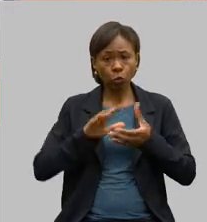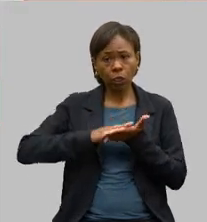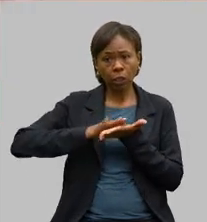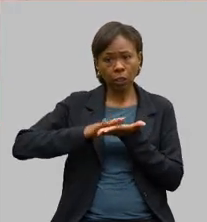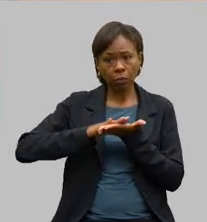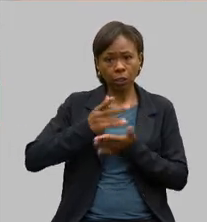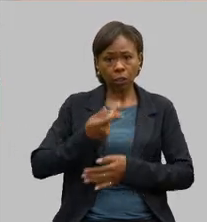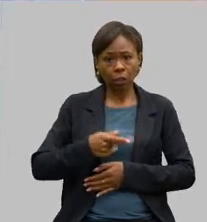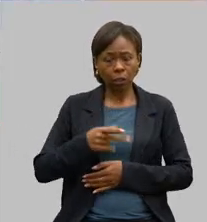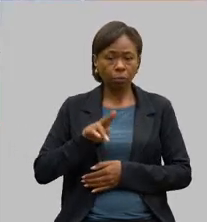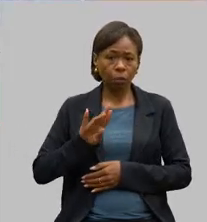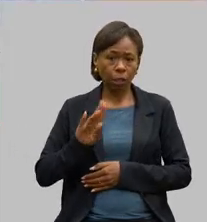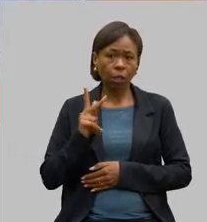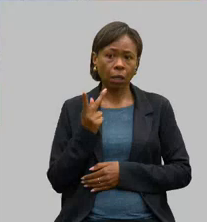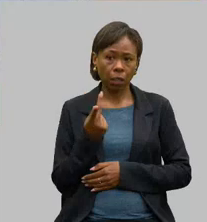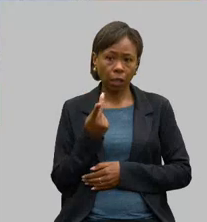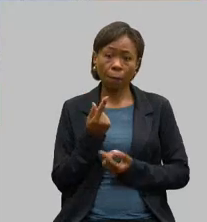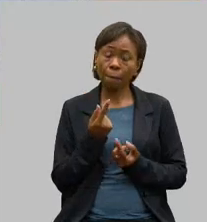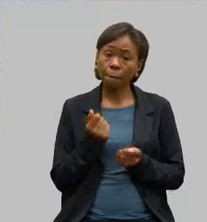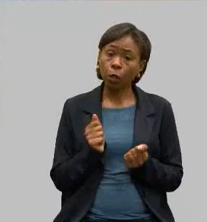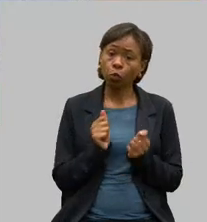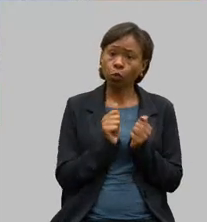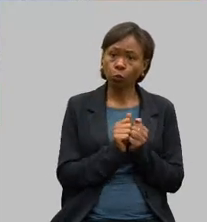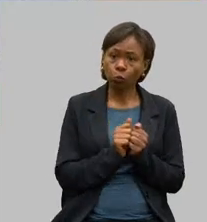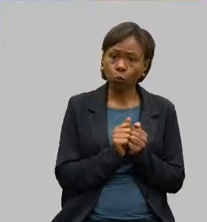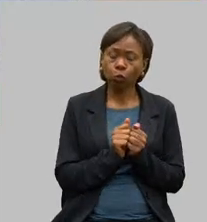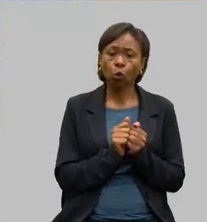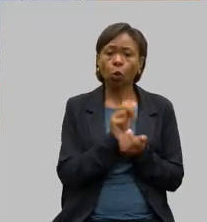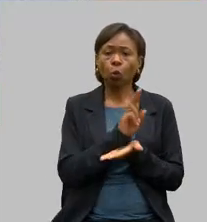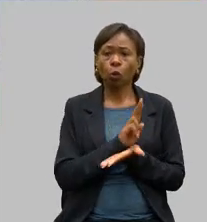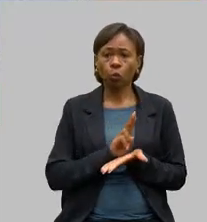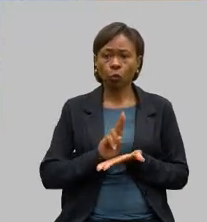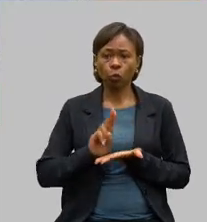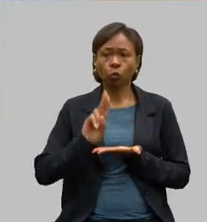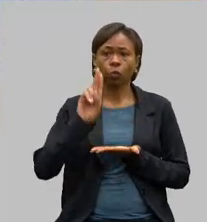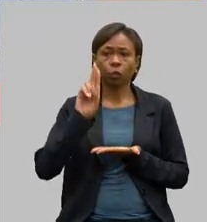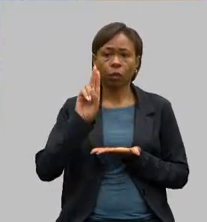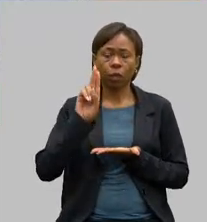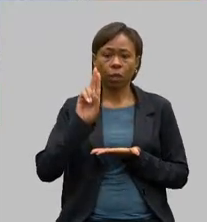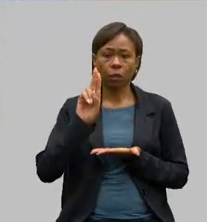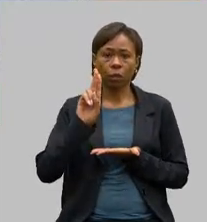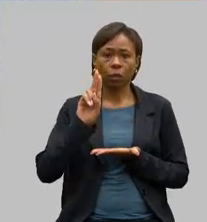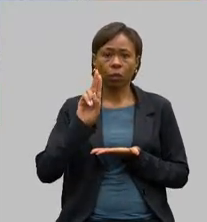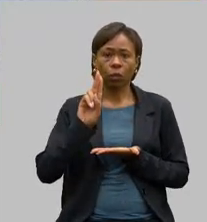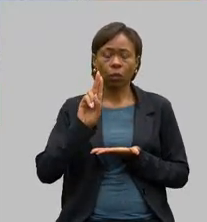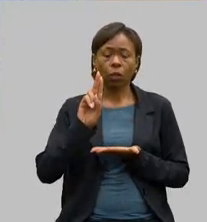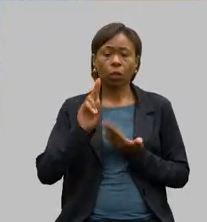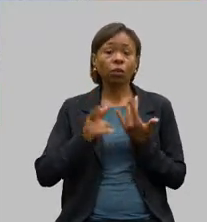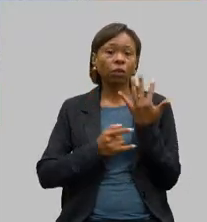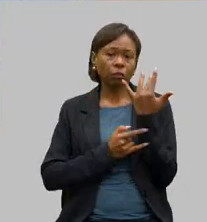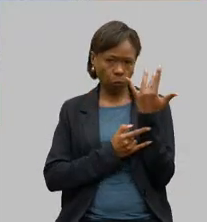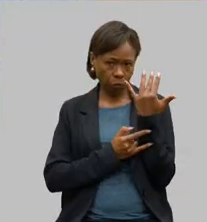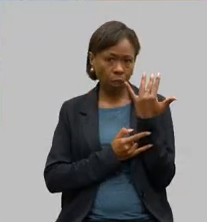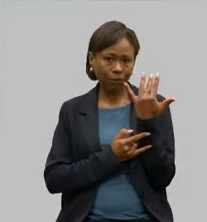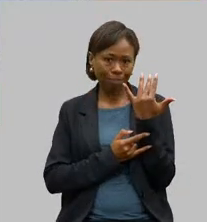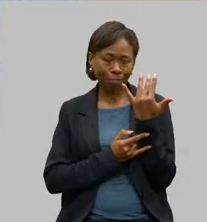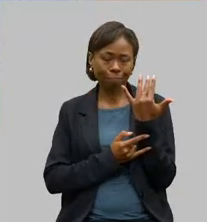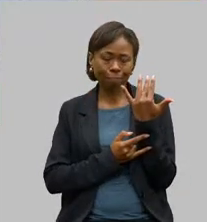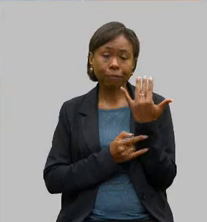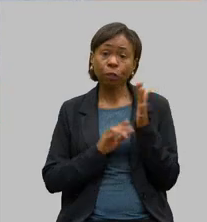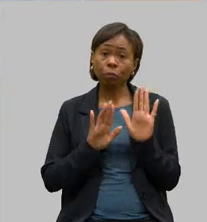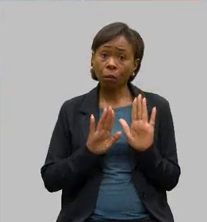Horizonte com a a a universidade eh Federal de Minas Gerais mas com